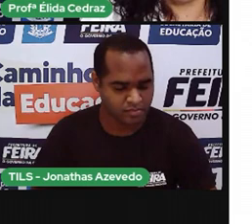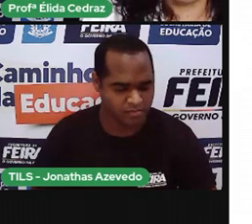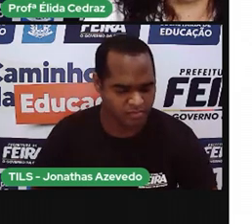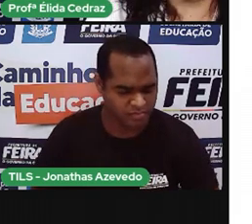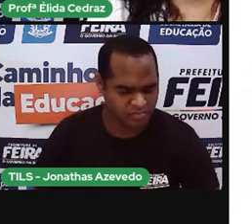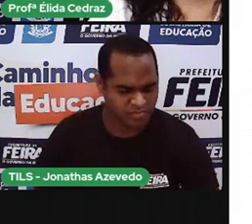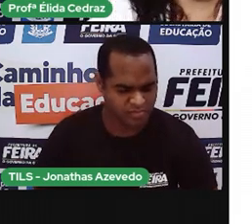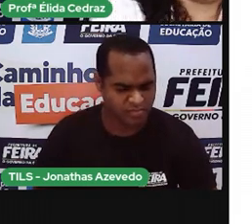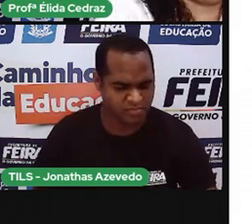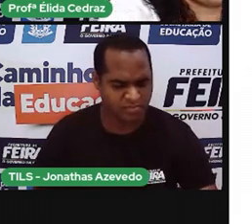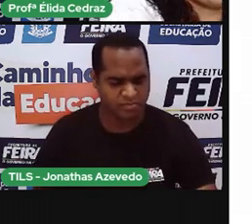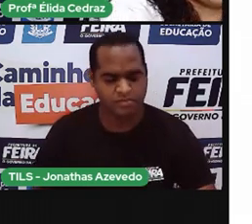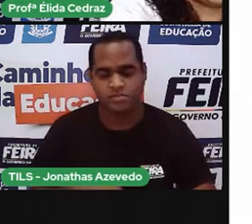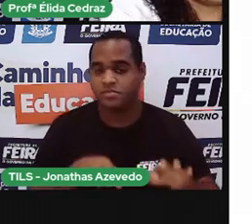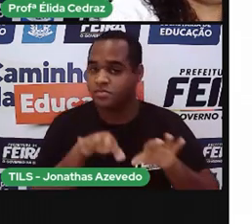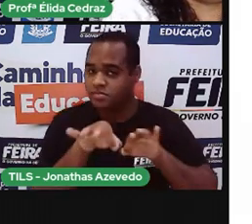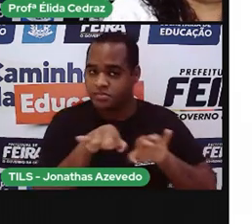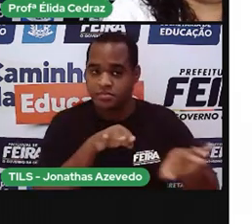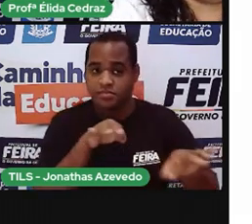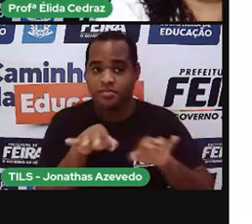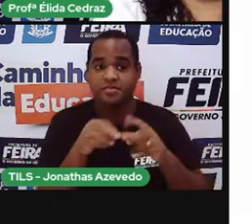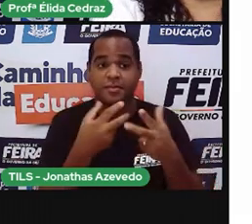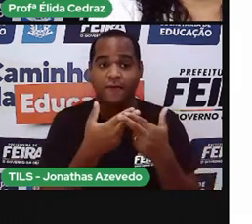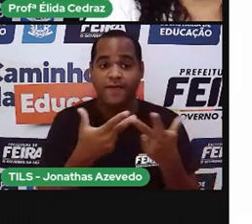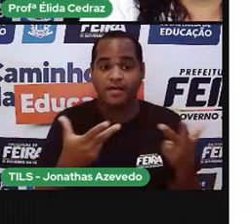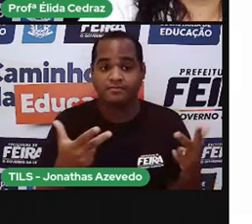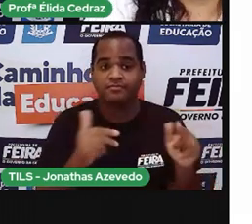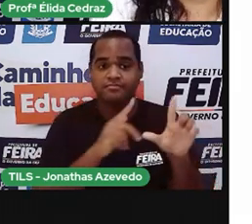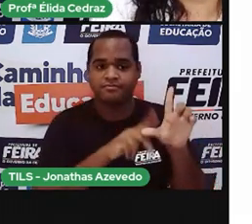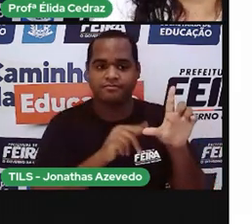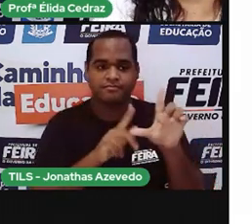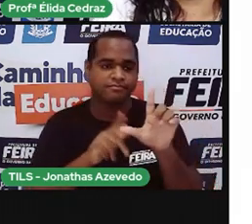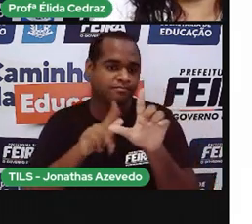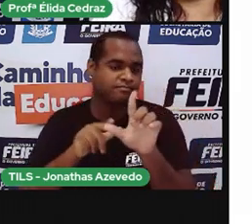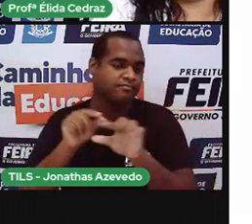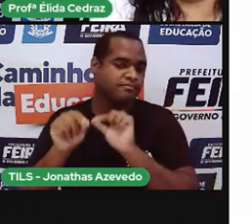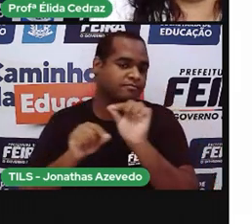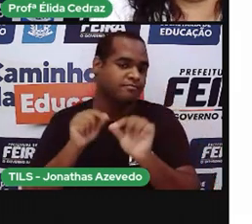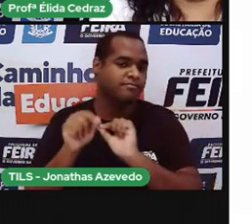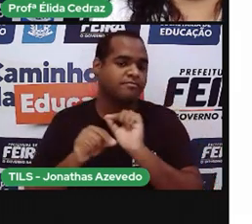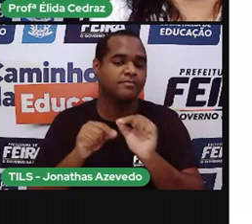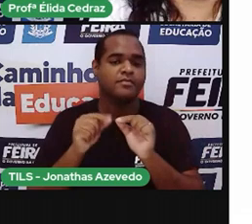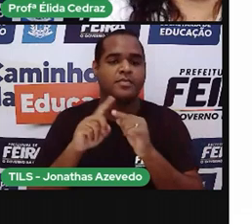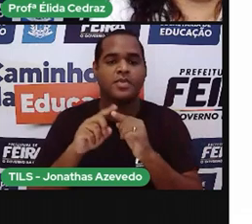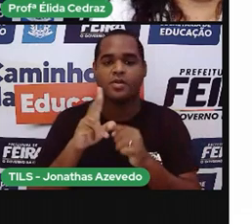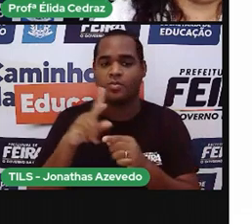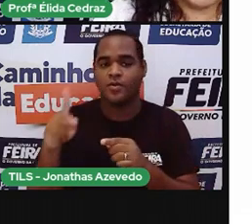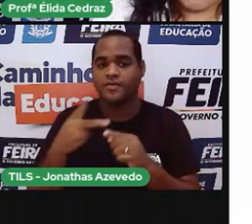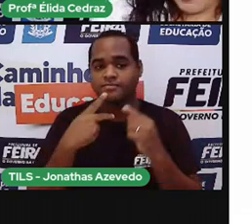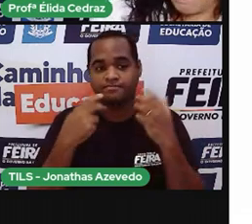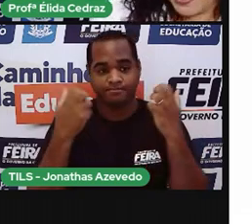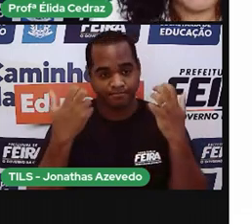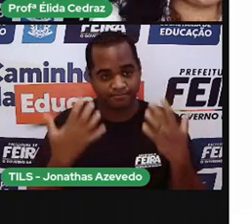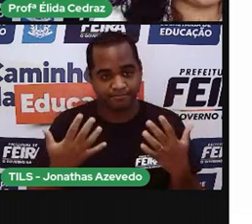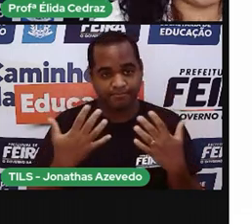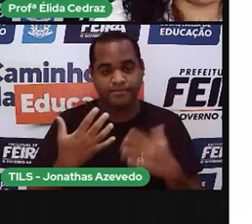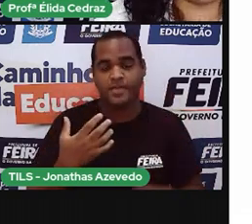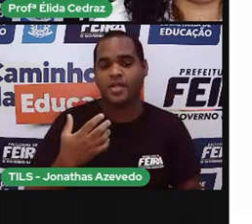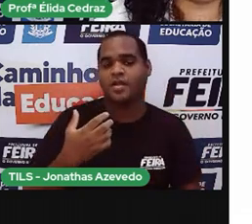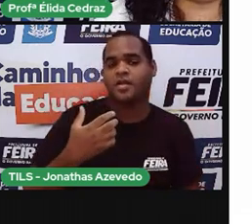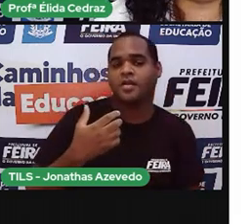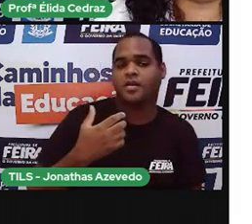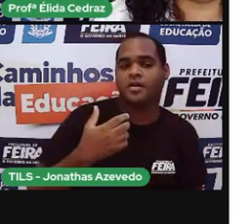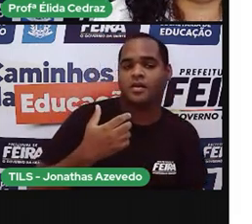ordem alfabética, olha aí para as palavrinhas e diz para a pró. Qual vai ser a primeira